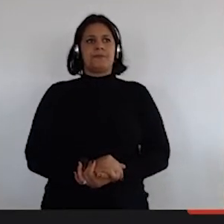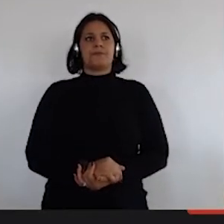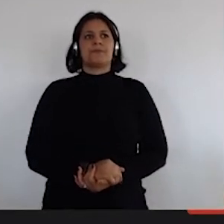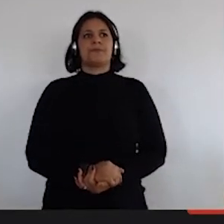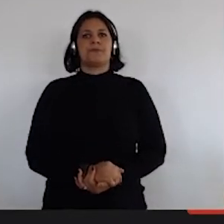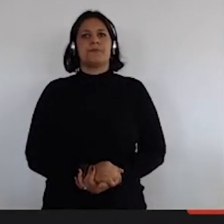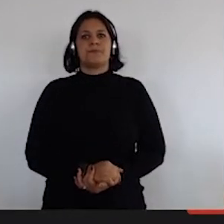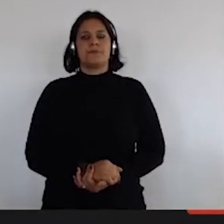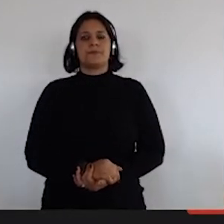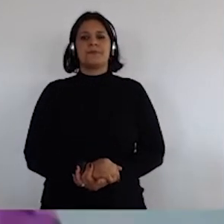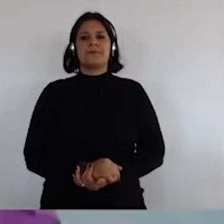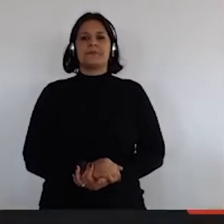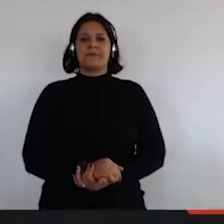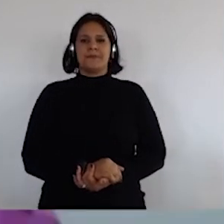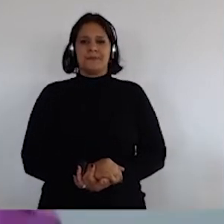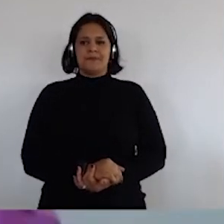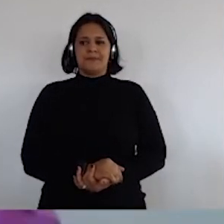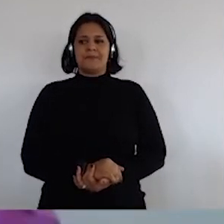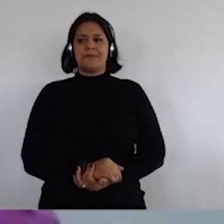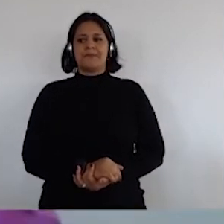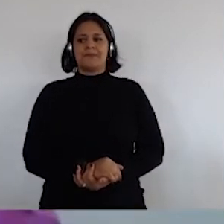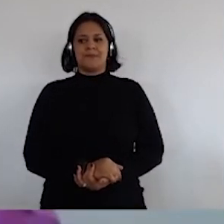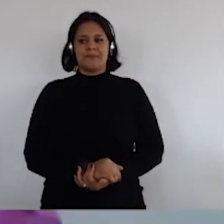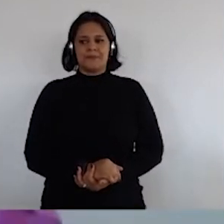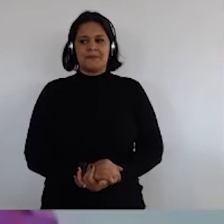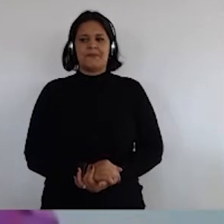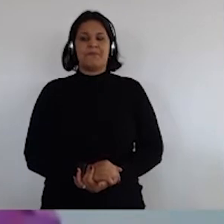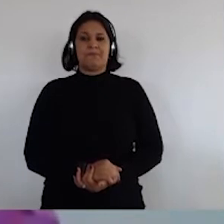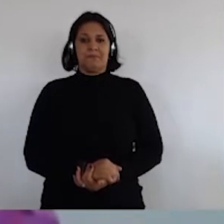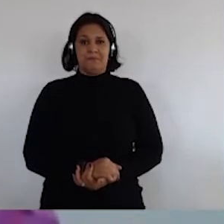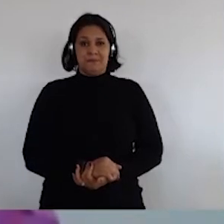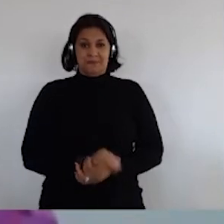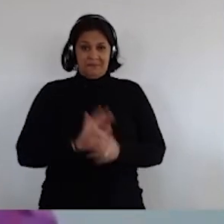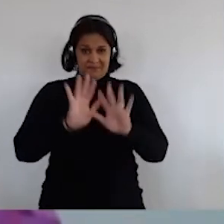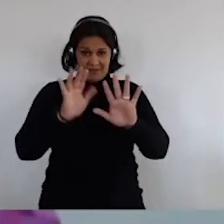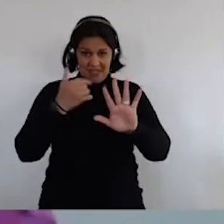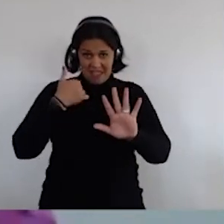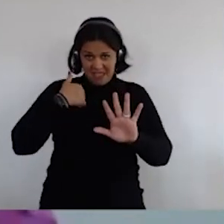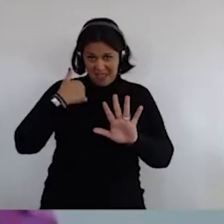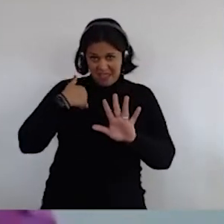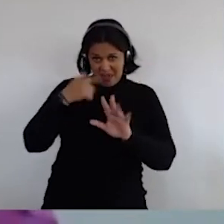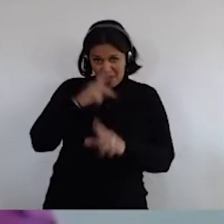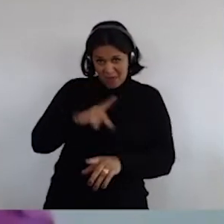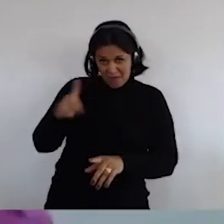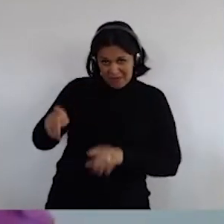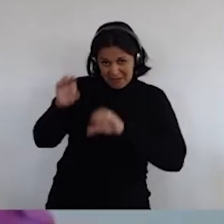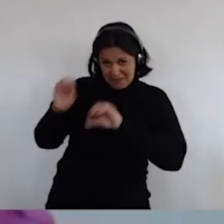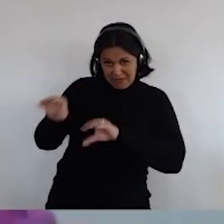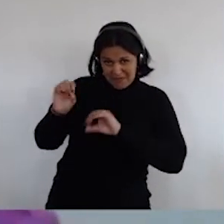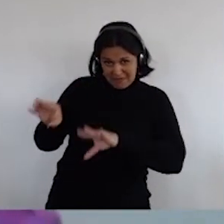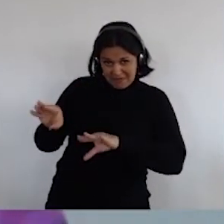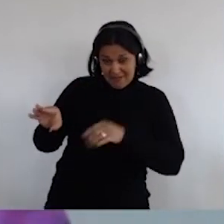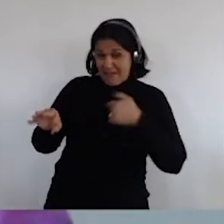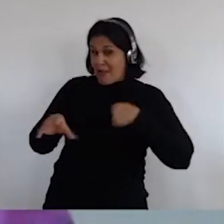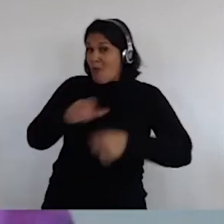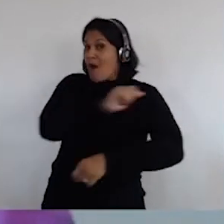Imagina, se eu sou sua professora, quem me dera, imagina de quem eu sou aluna, Cláudia Lamáquia.